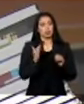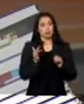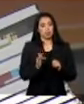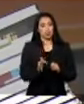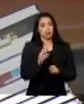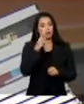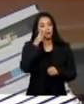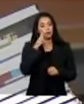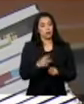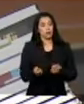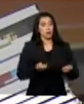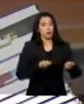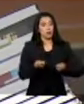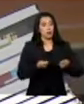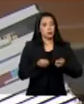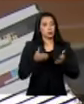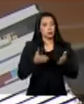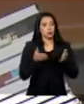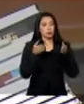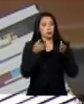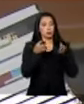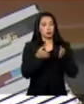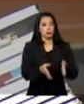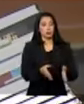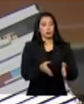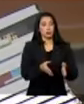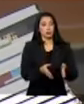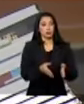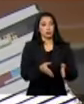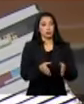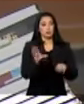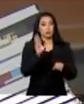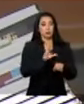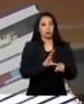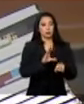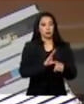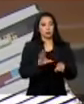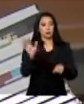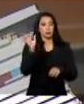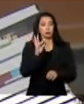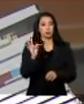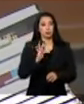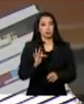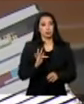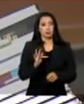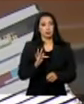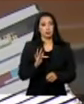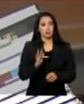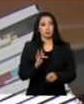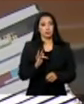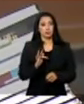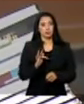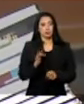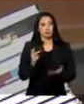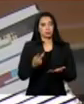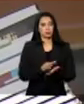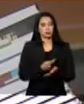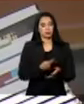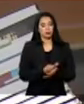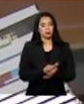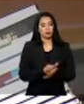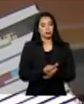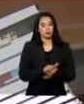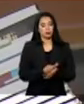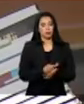a conformidade ou não do dispositivo com a Constituição Federal. Assevera a validade do